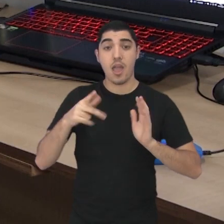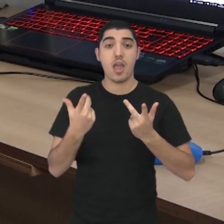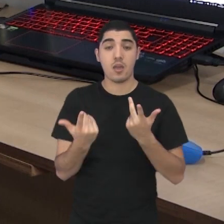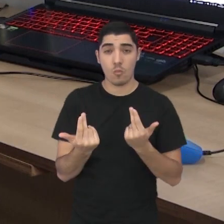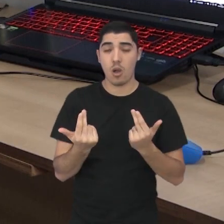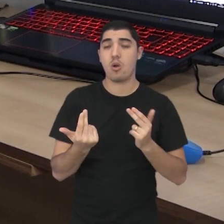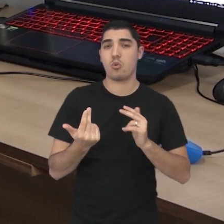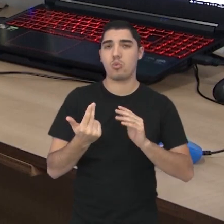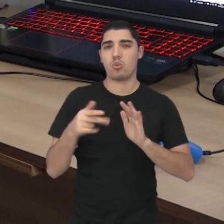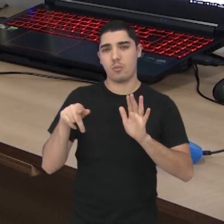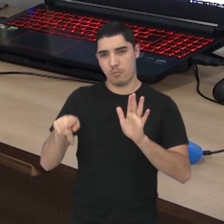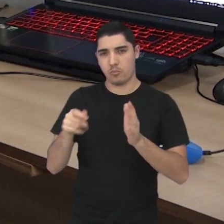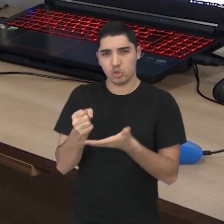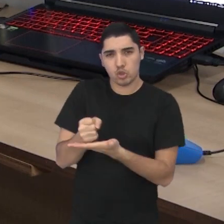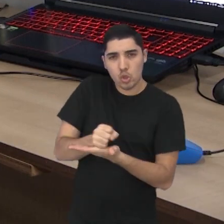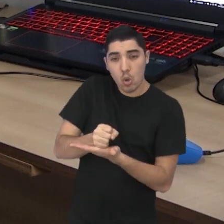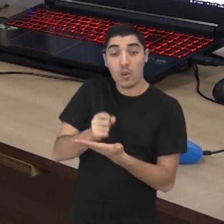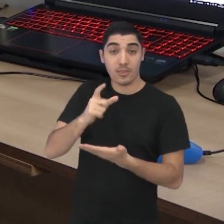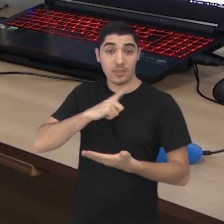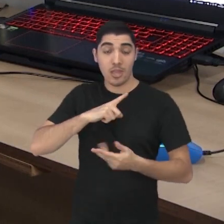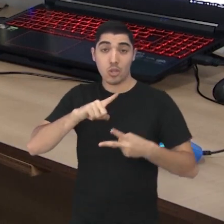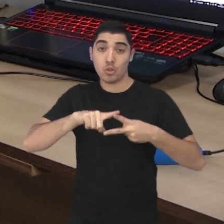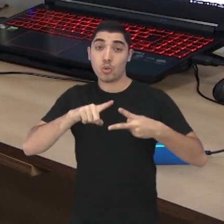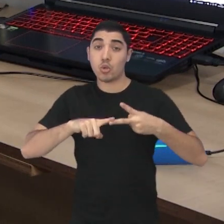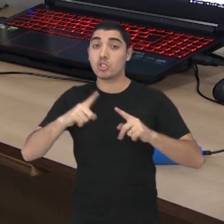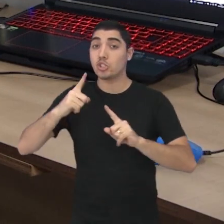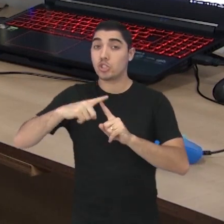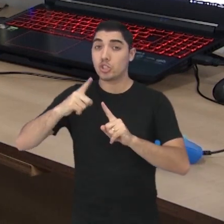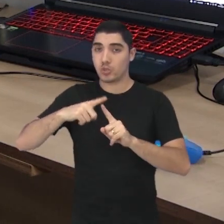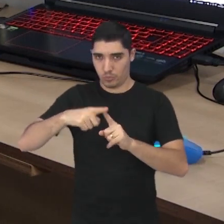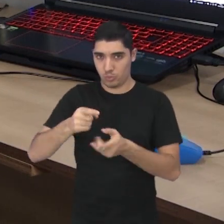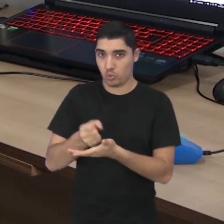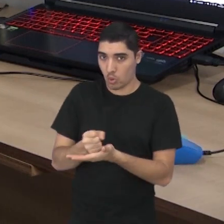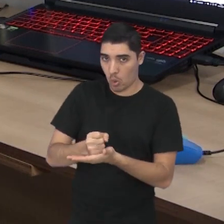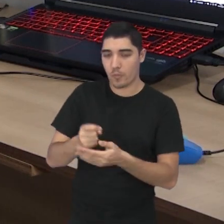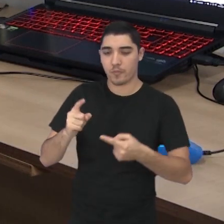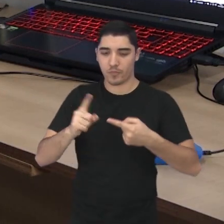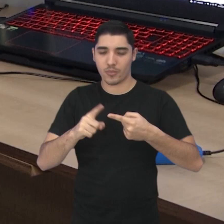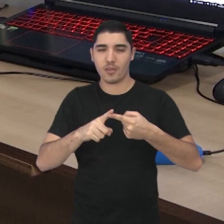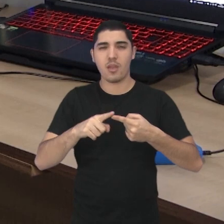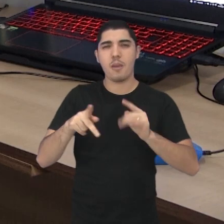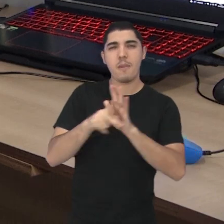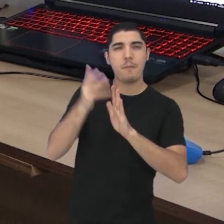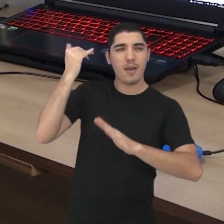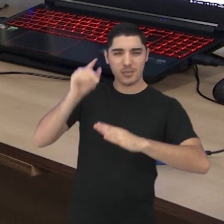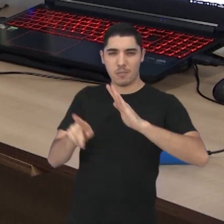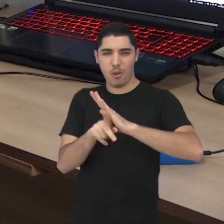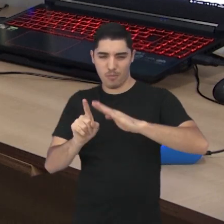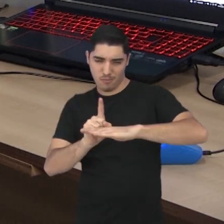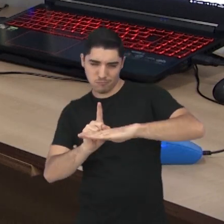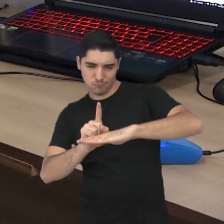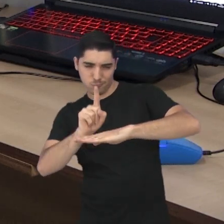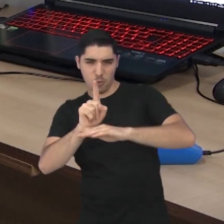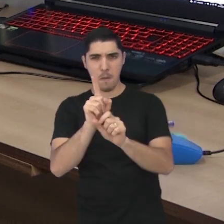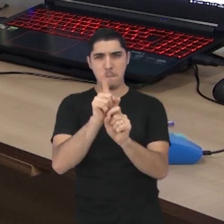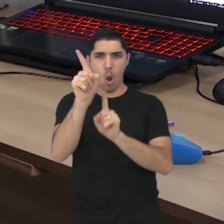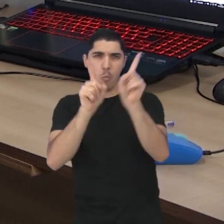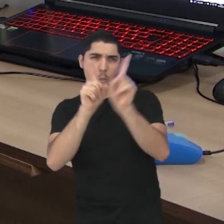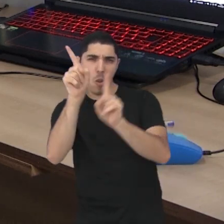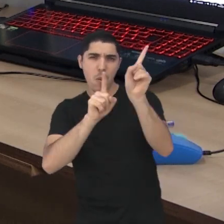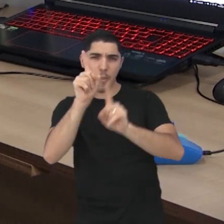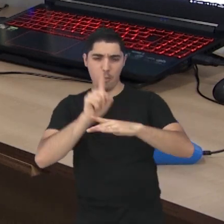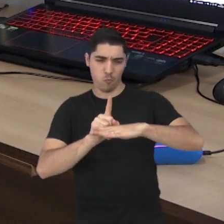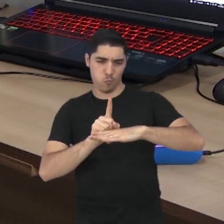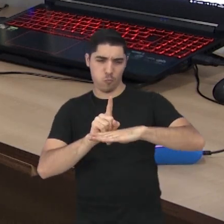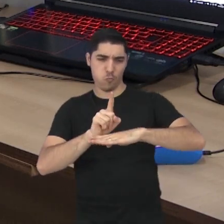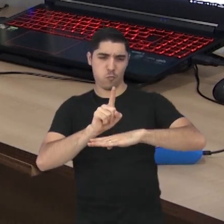um jogo que ele mescla dois gêneros diferentes de jogos. Ele mescla aqueles jogos de nave clássicos, né?